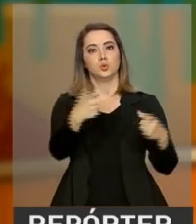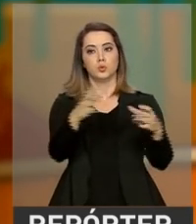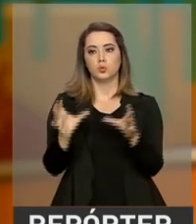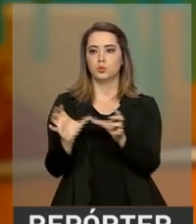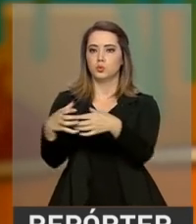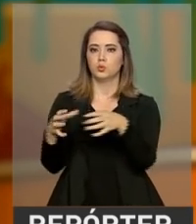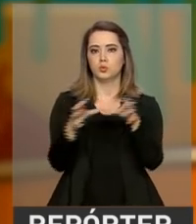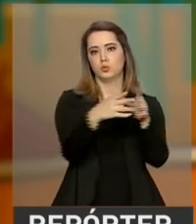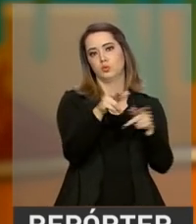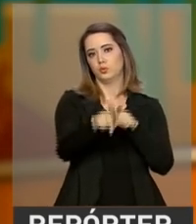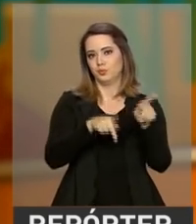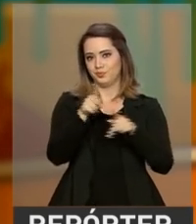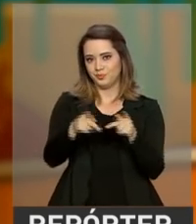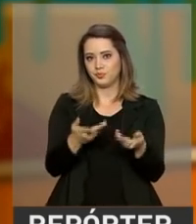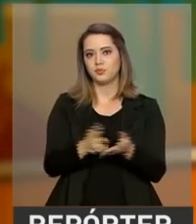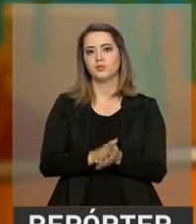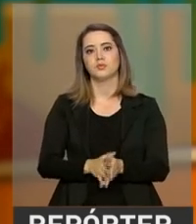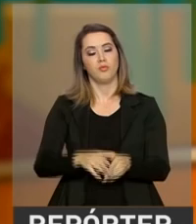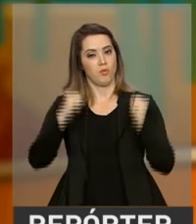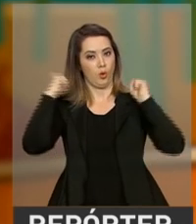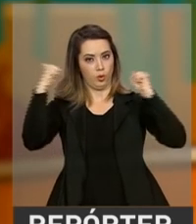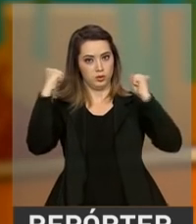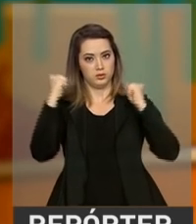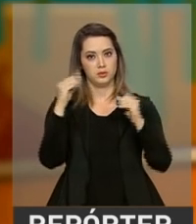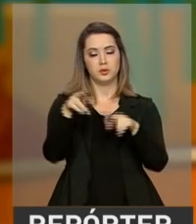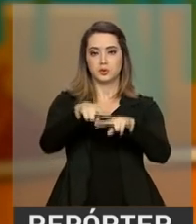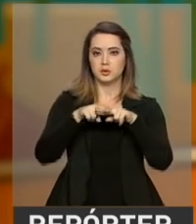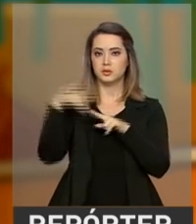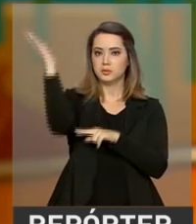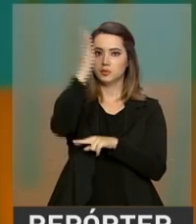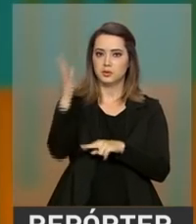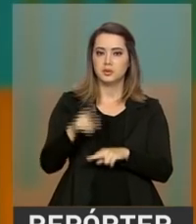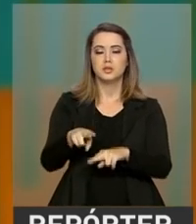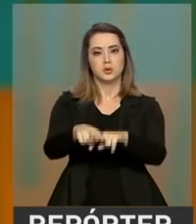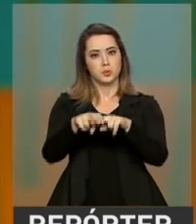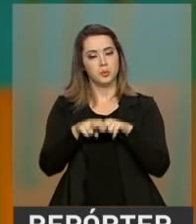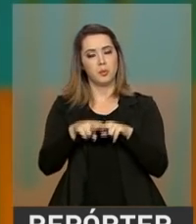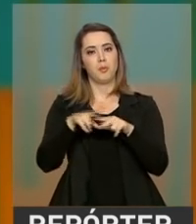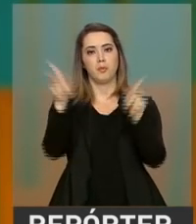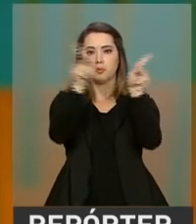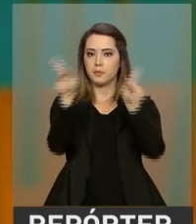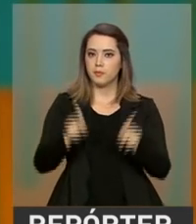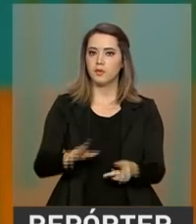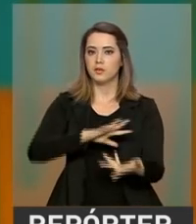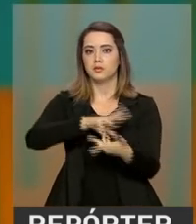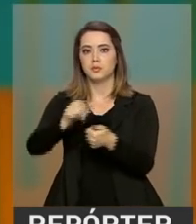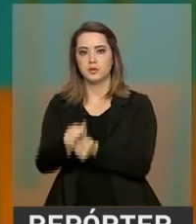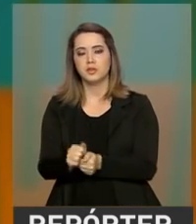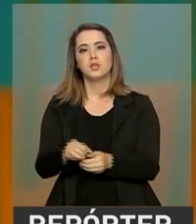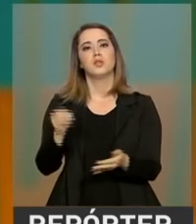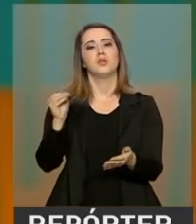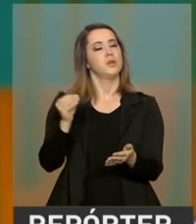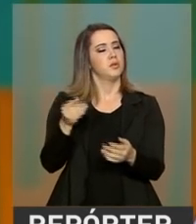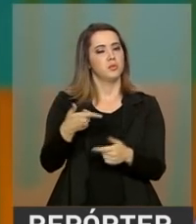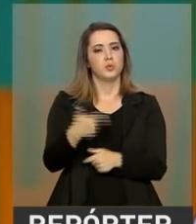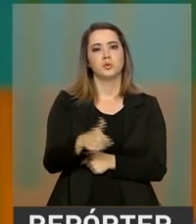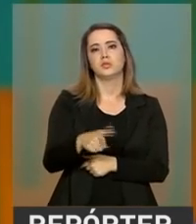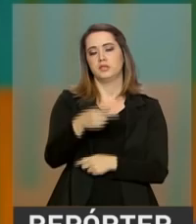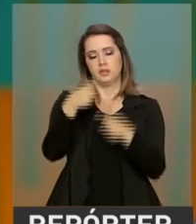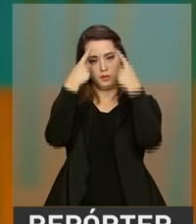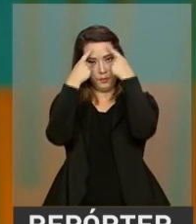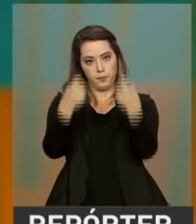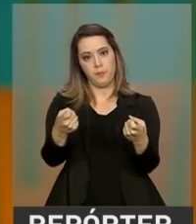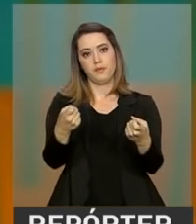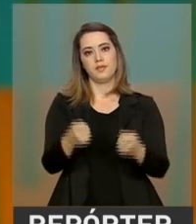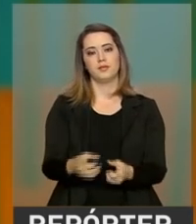Portanto, torça pelo Brasil, torça pela pacificação mundial, torça pela não violência e torça pelo